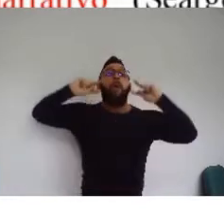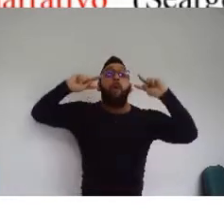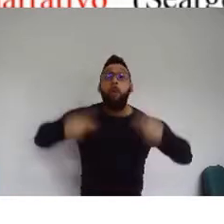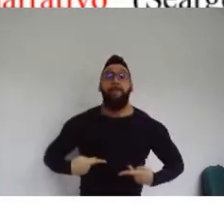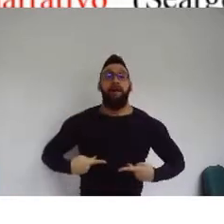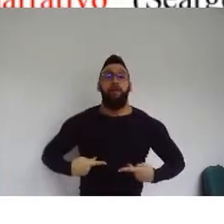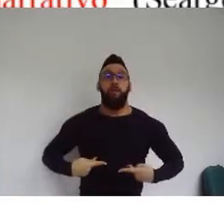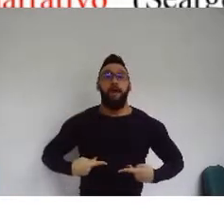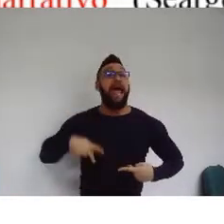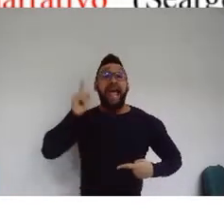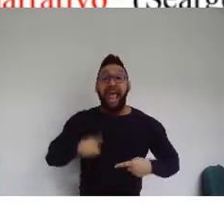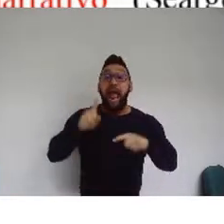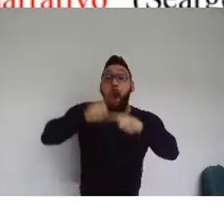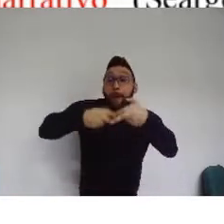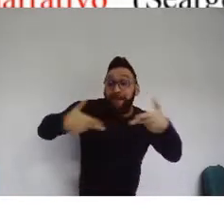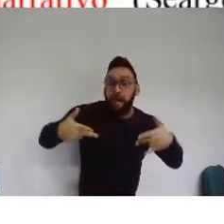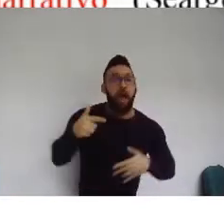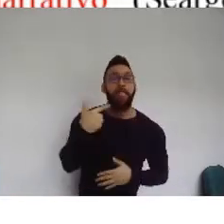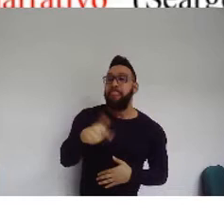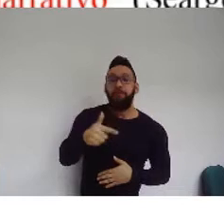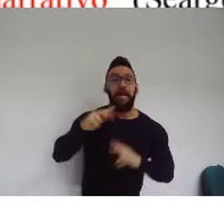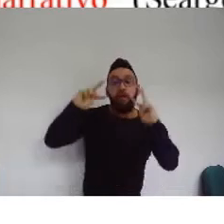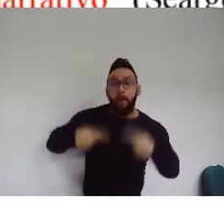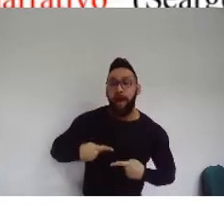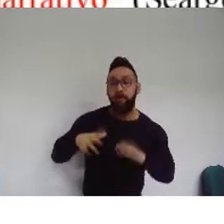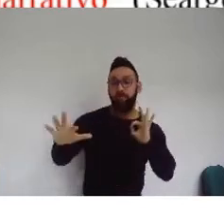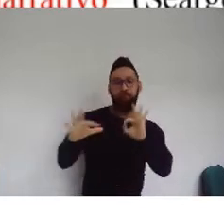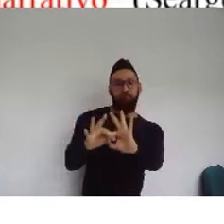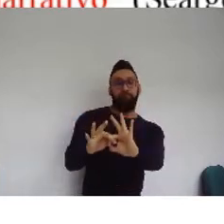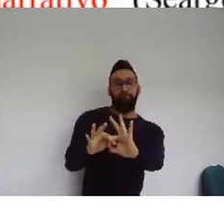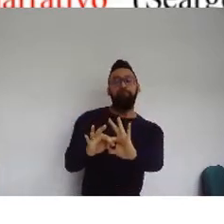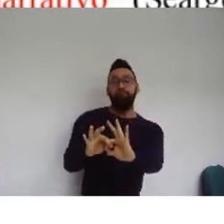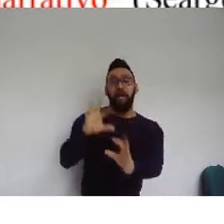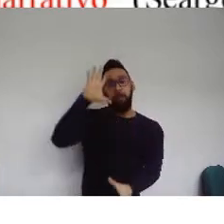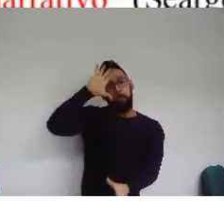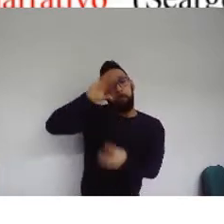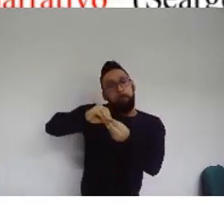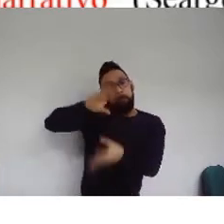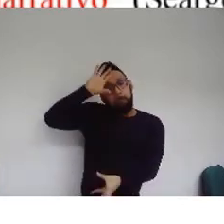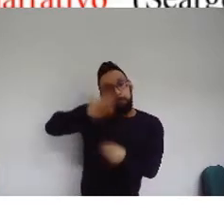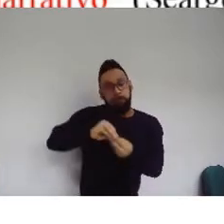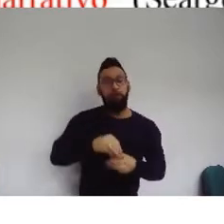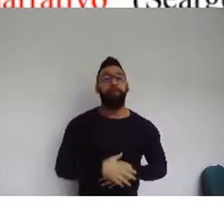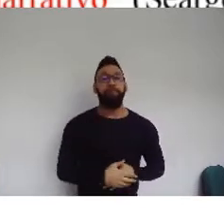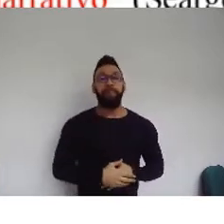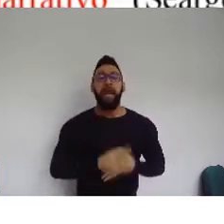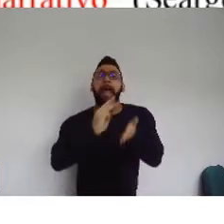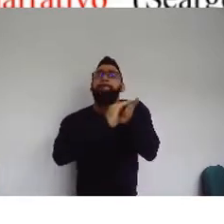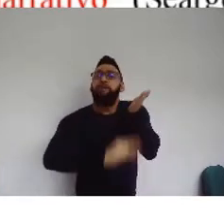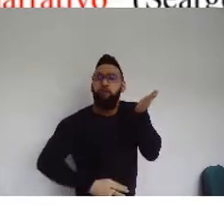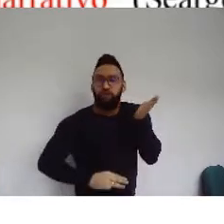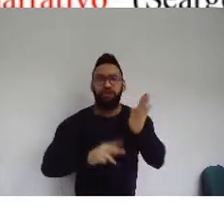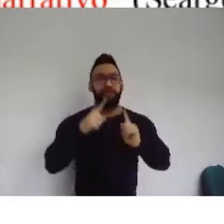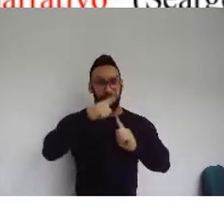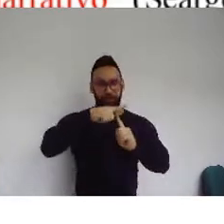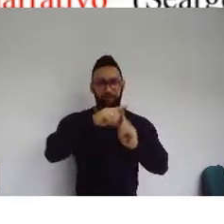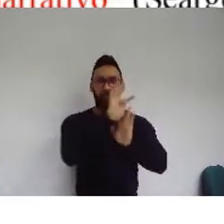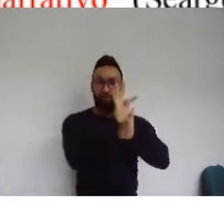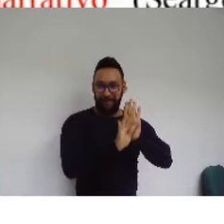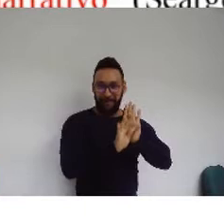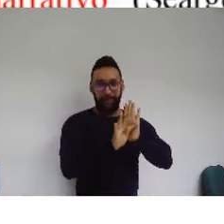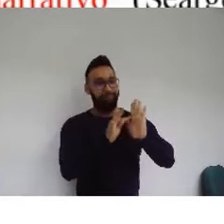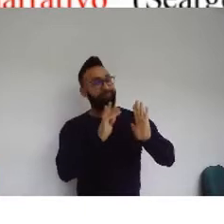essa primeira semiotização feita por mim, através de uma entrevista com um participante nesse